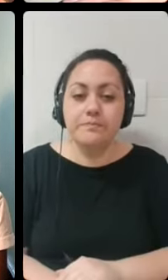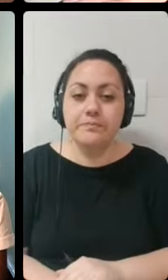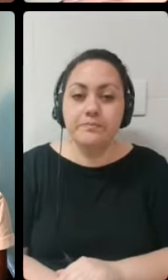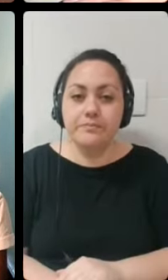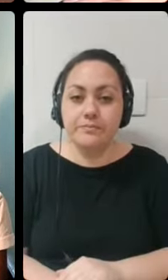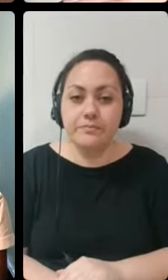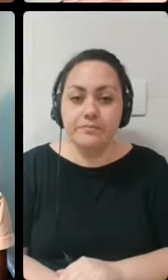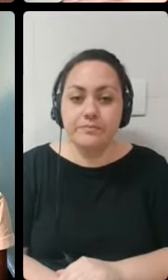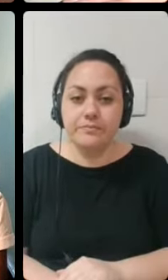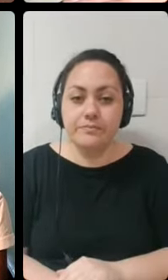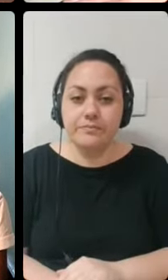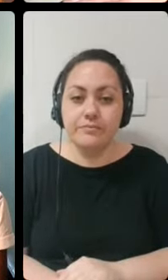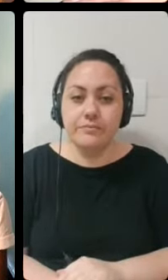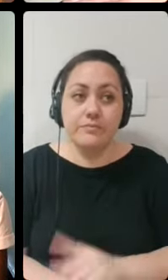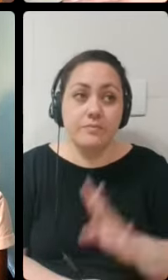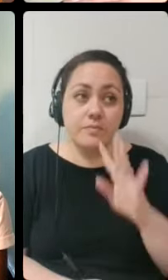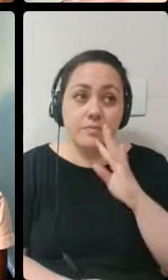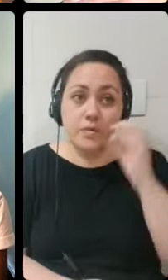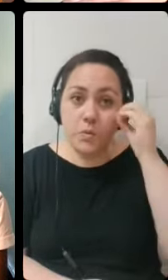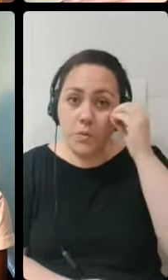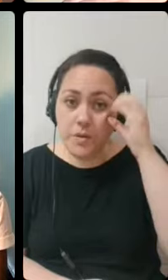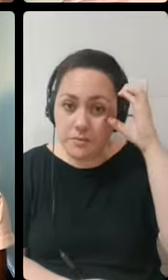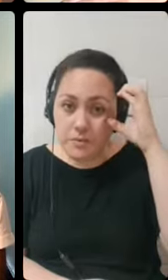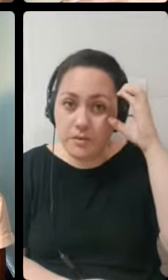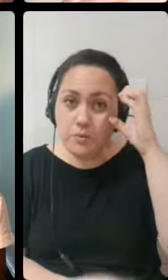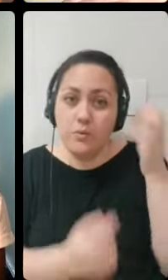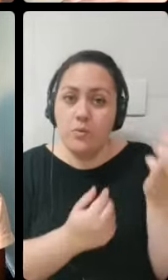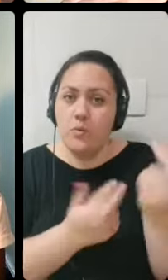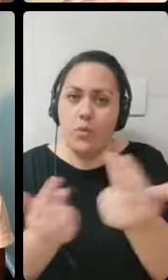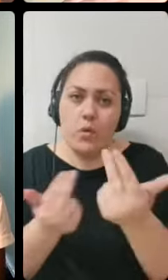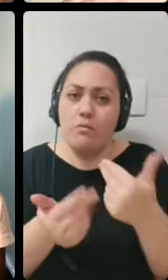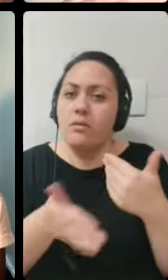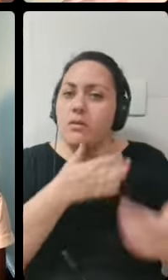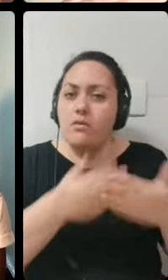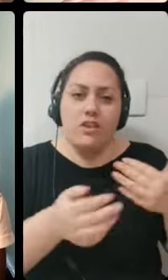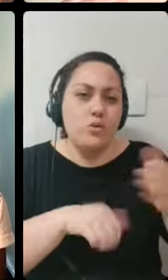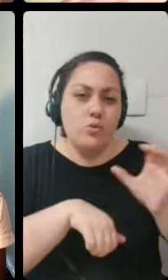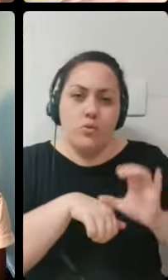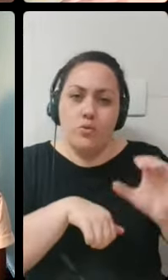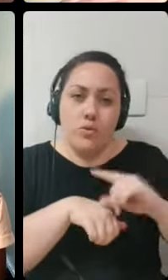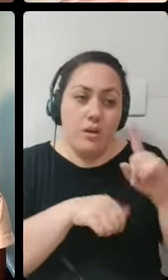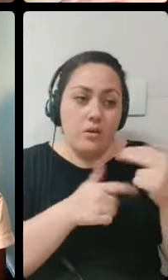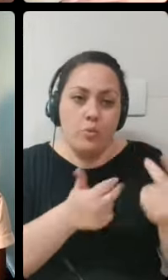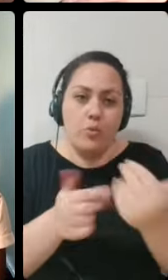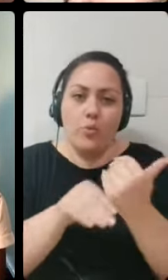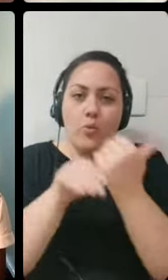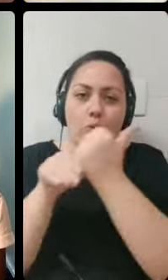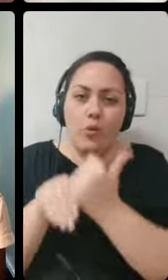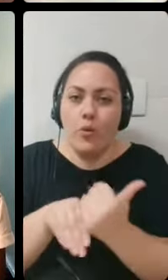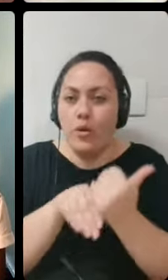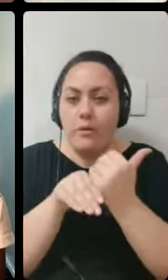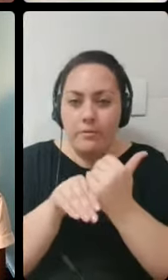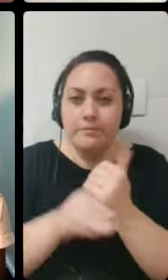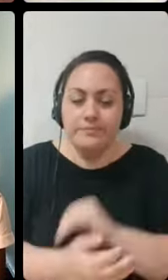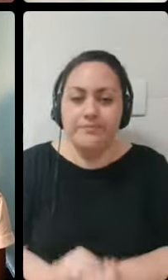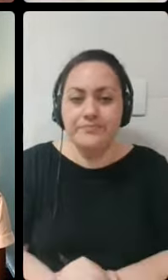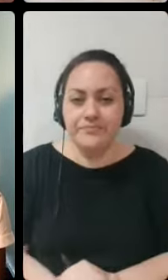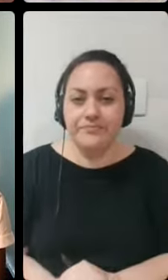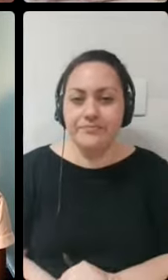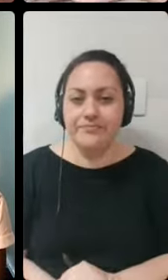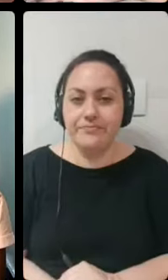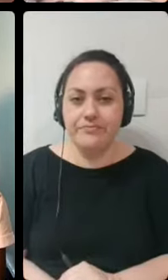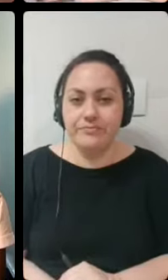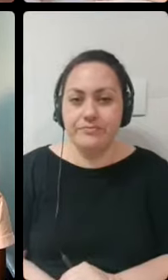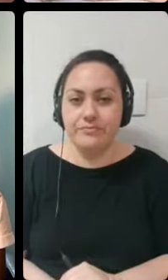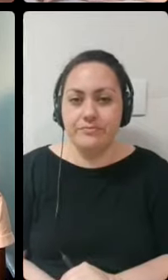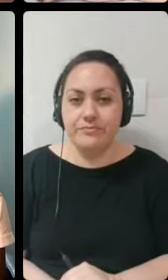por igual, né? Independente do curso que vocês estão, né? Então, eu acho que vocês trouxeram,